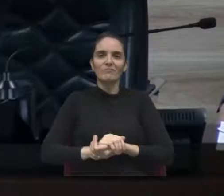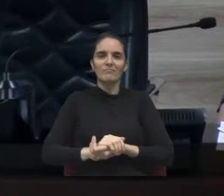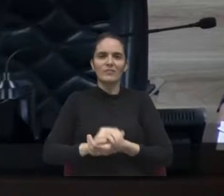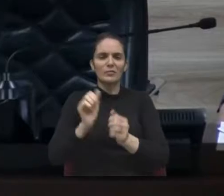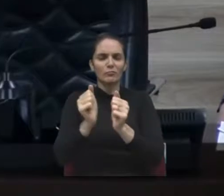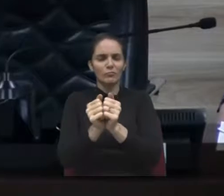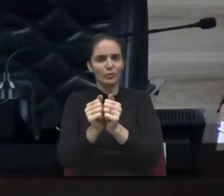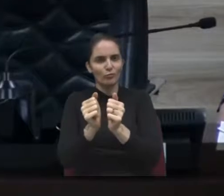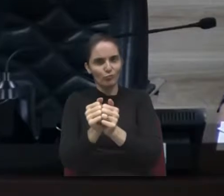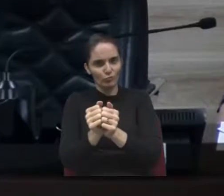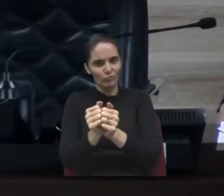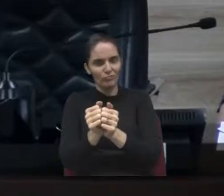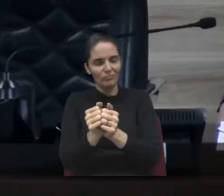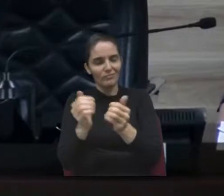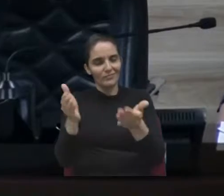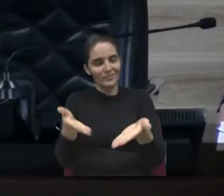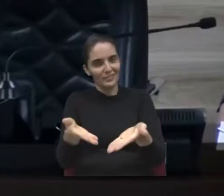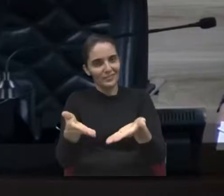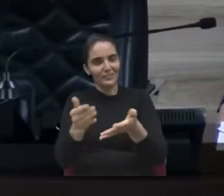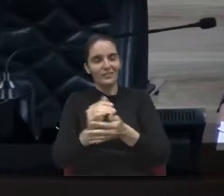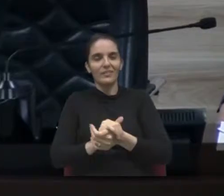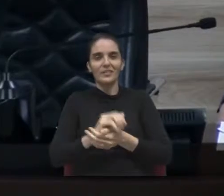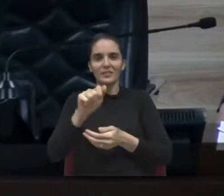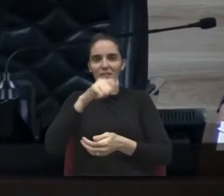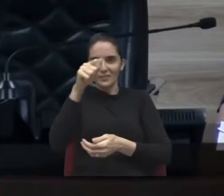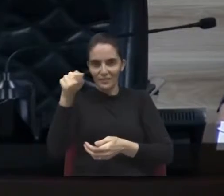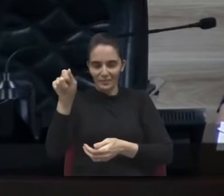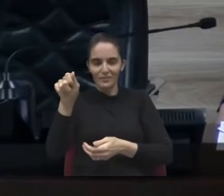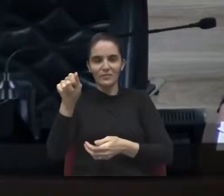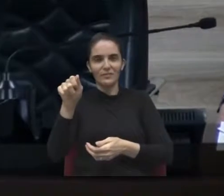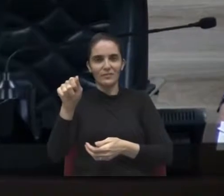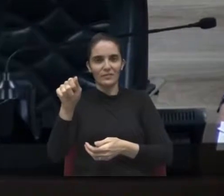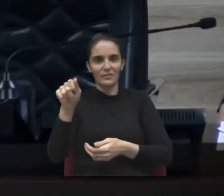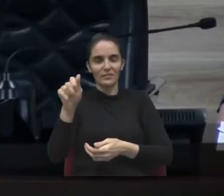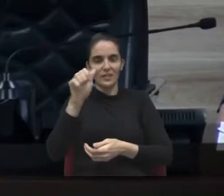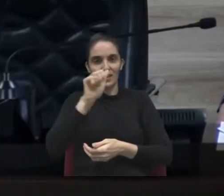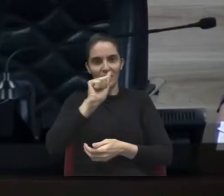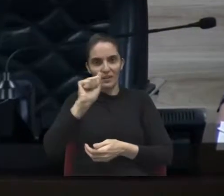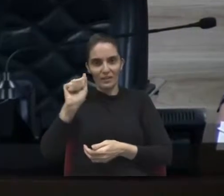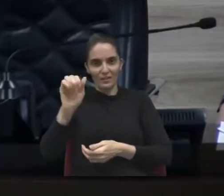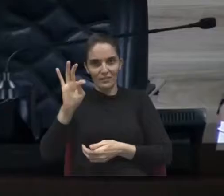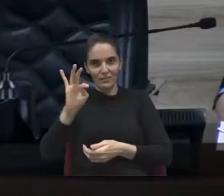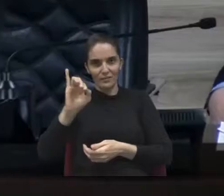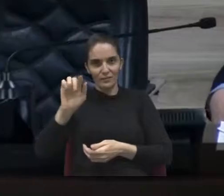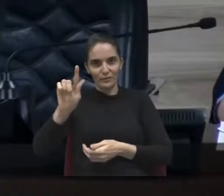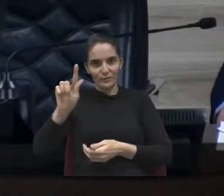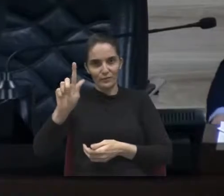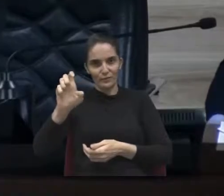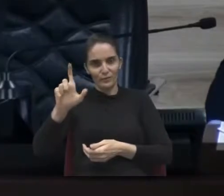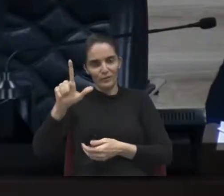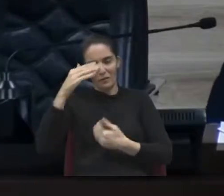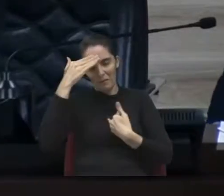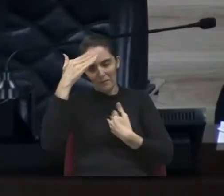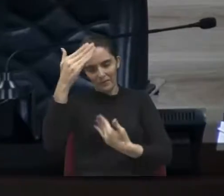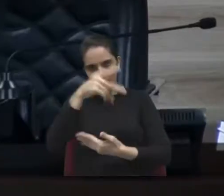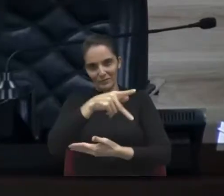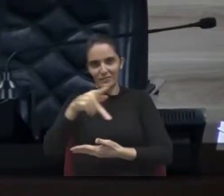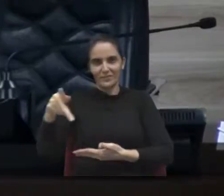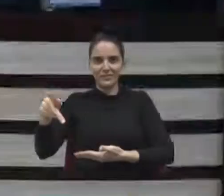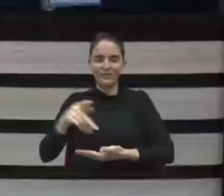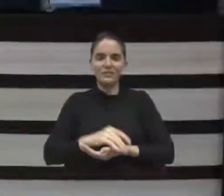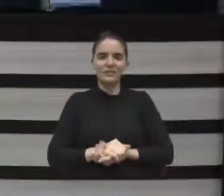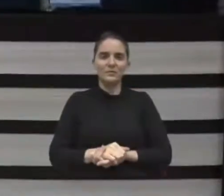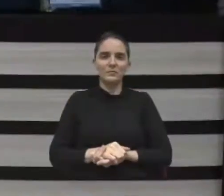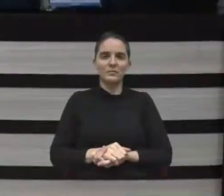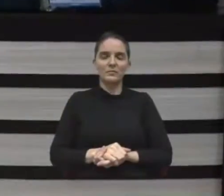dessa importante associação que é a AATIGEL. Obrigado, senhor presidente. Mais